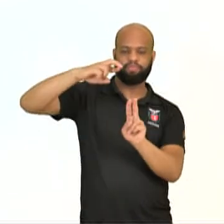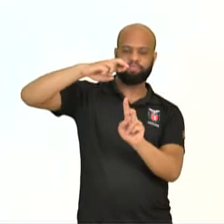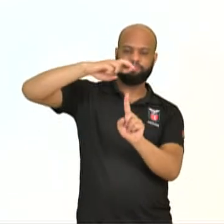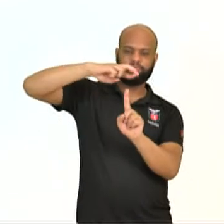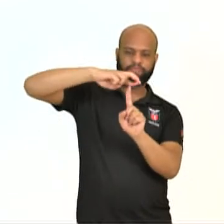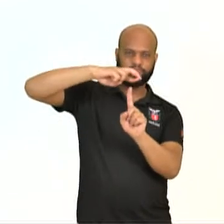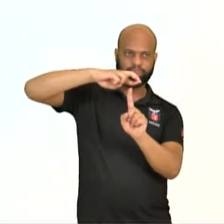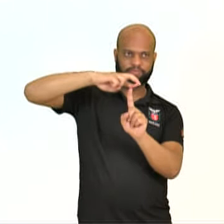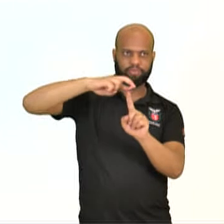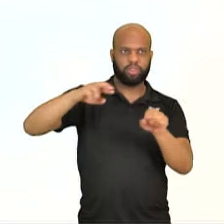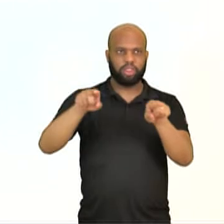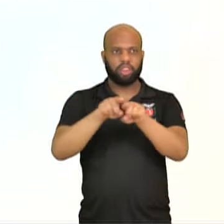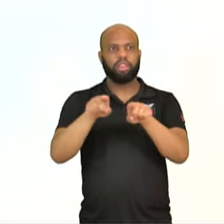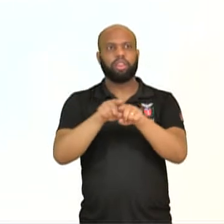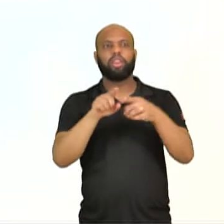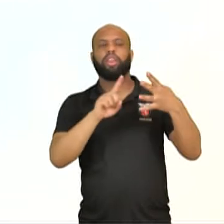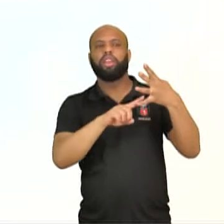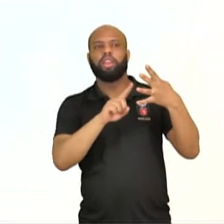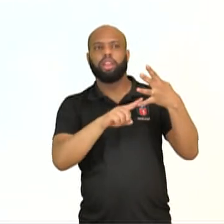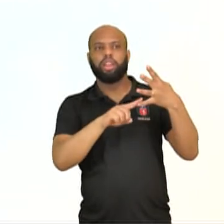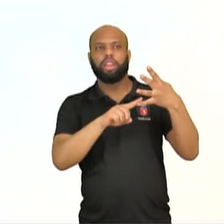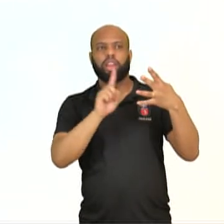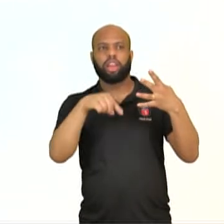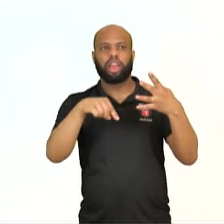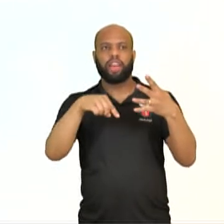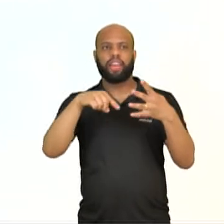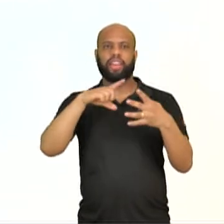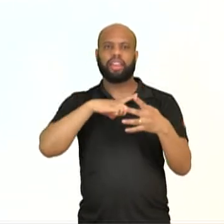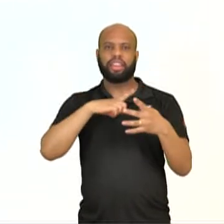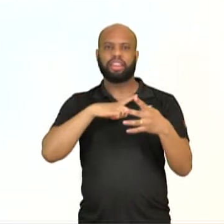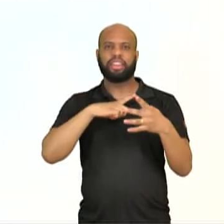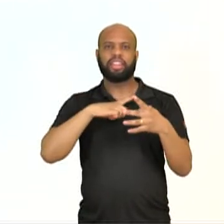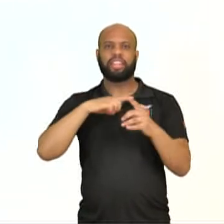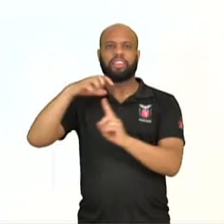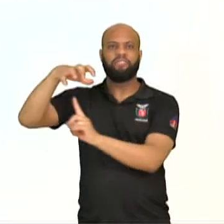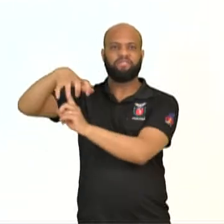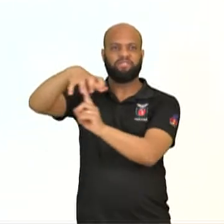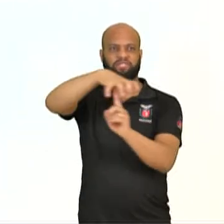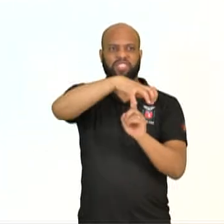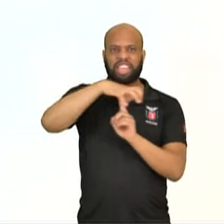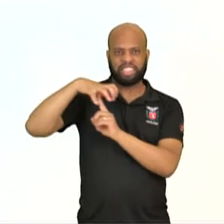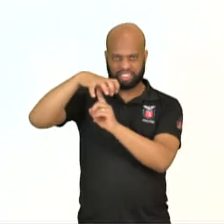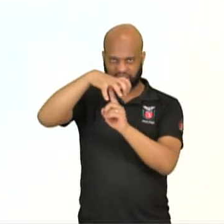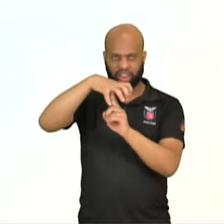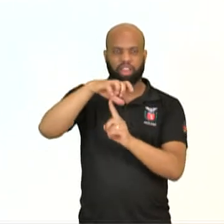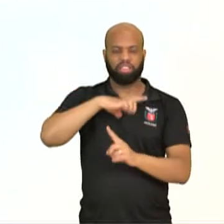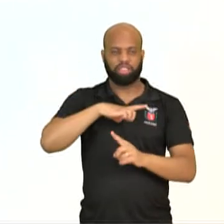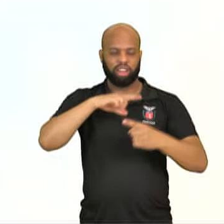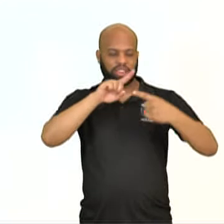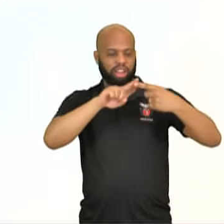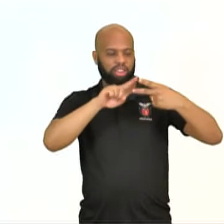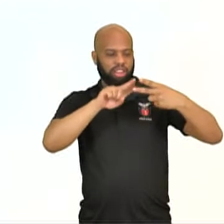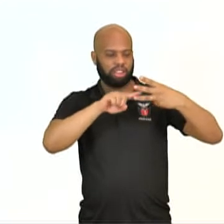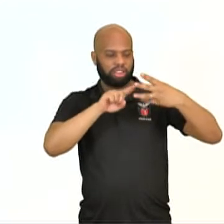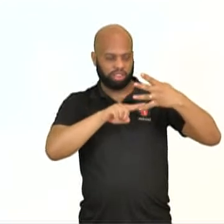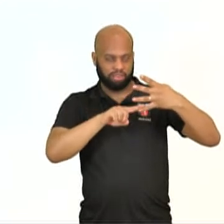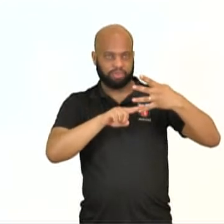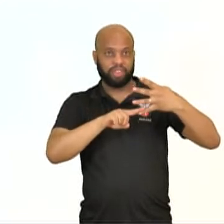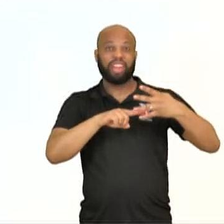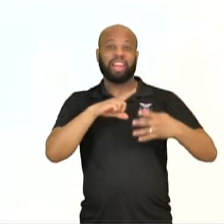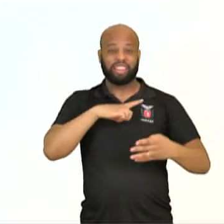entre português e espanhol. Por quê? Porque a gente se refere a nomes próprios. Dependendo do nome aqui, o